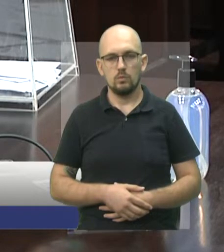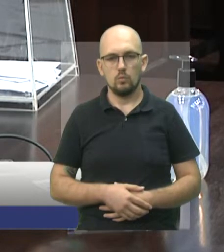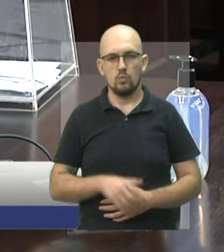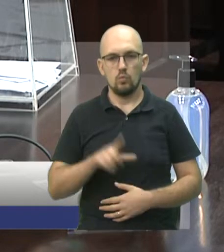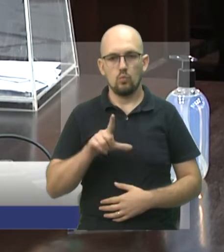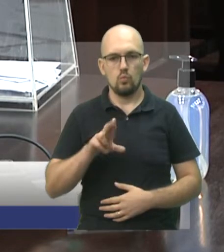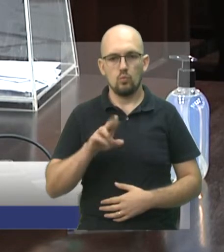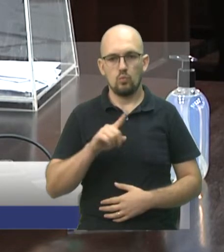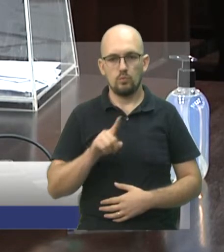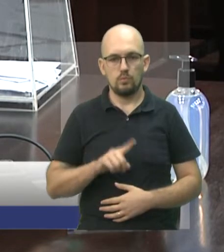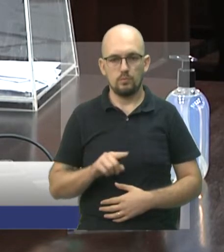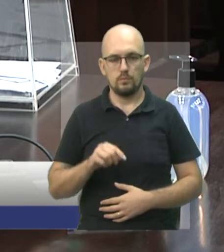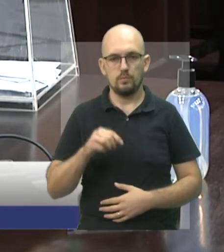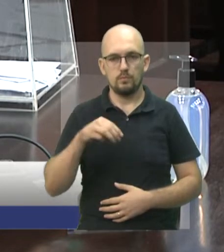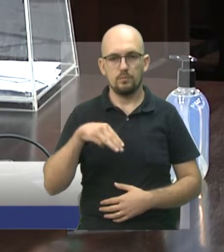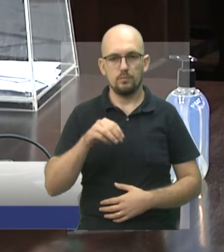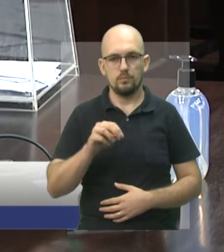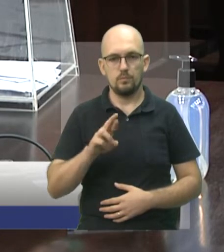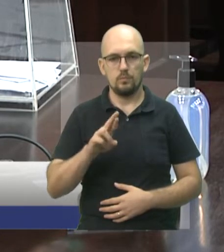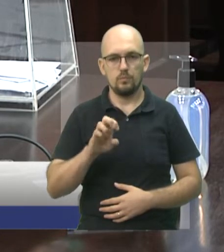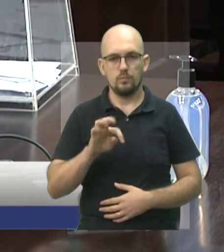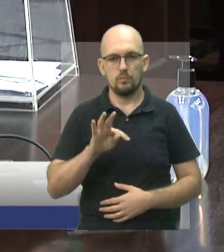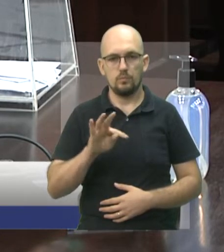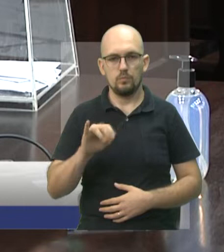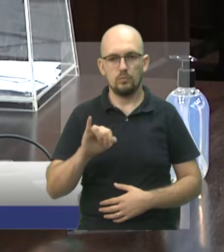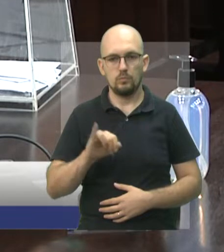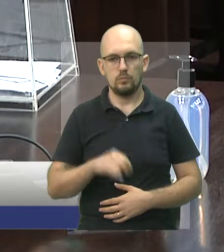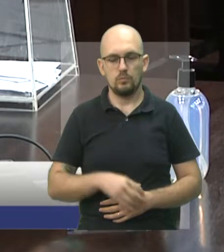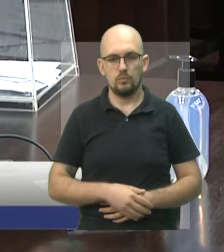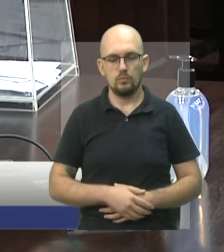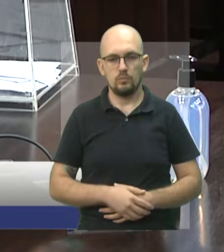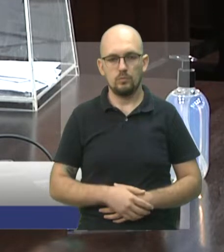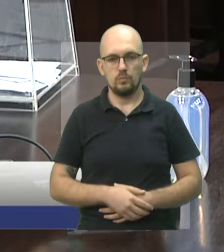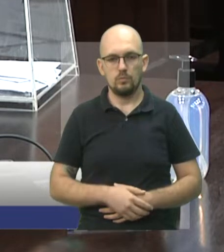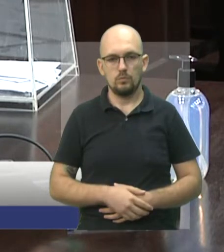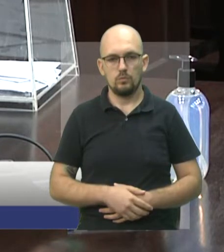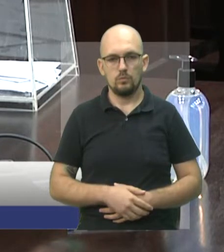Luiz Maurílio Moretti.